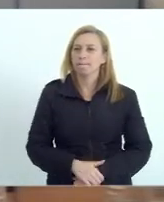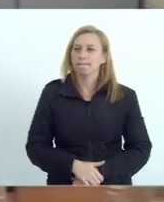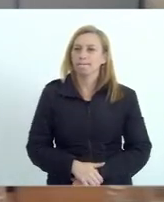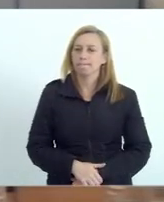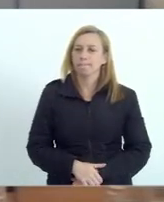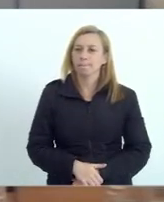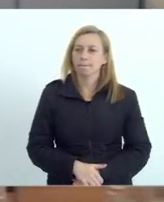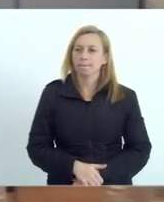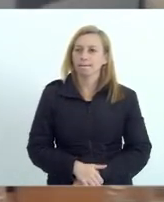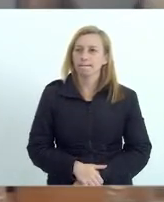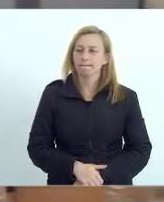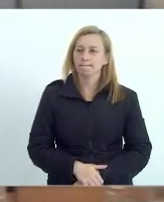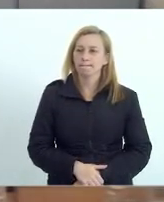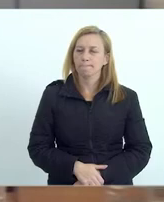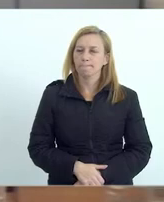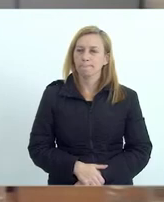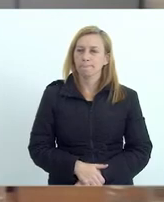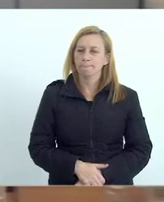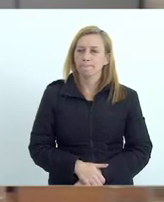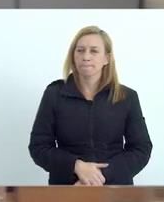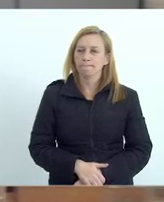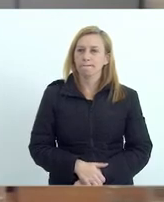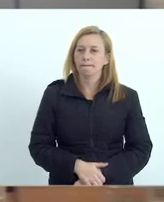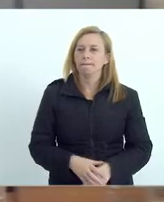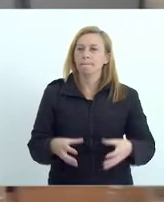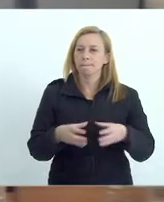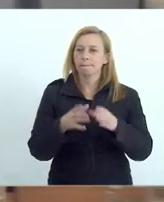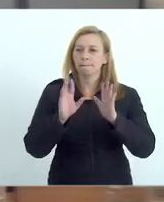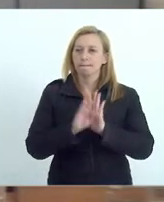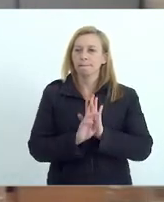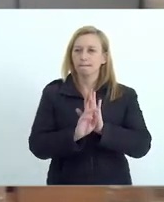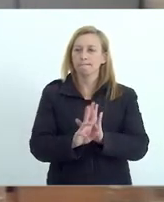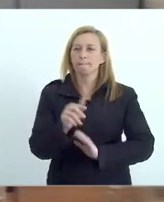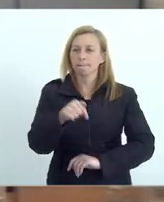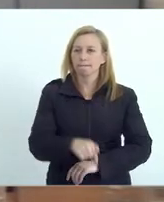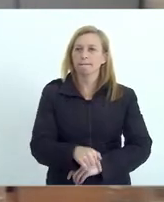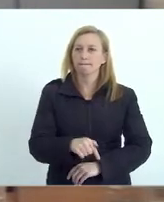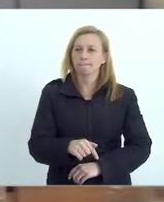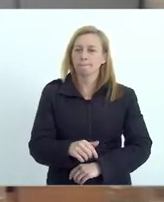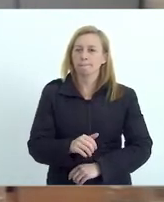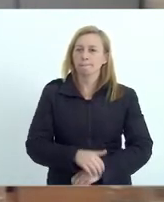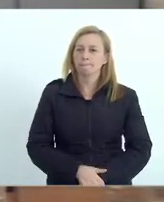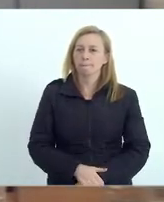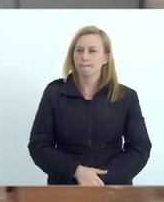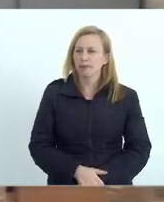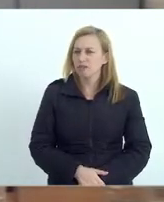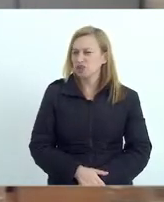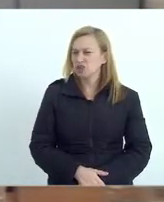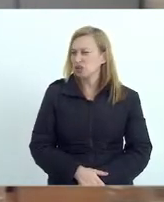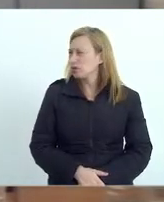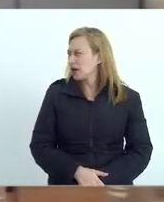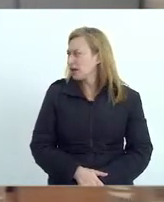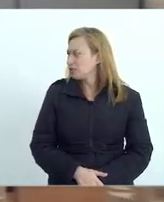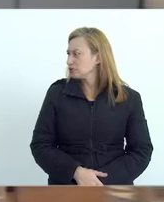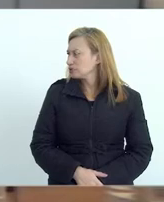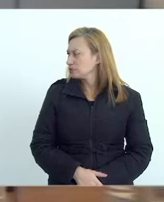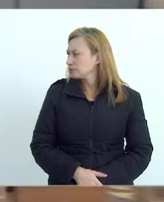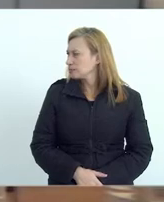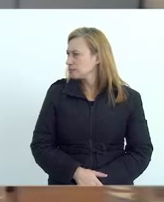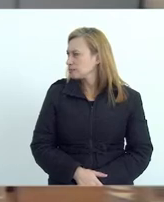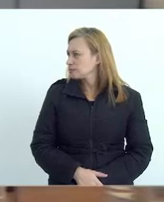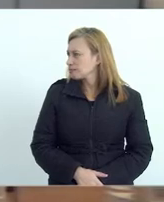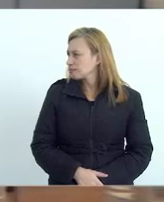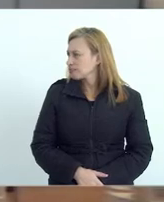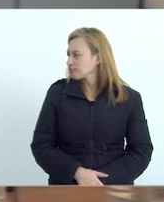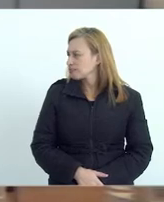daquelas daqueles daquelas comissões é representadas aqui nesse auditório nesta tarde de hoje tem que colocar